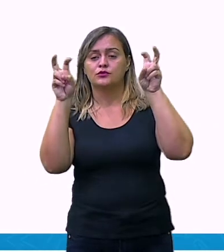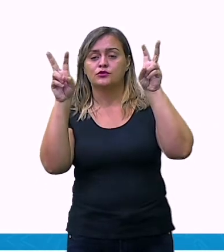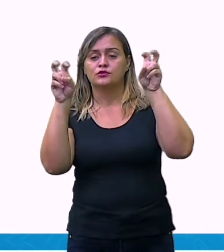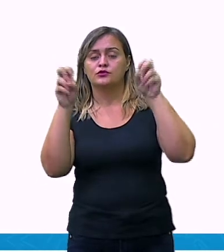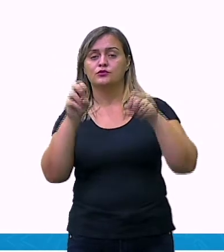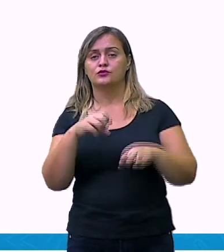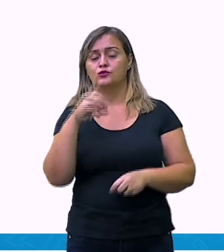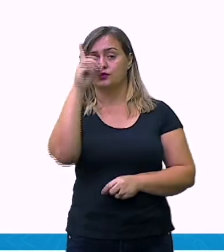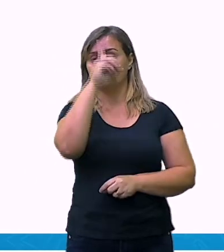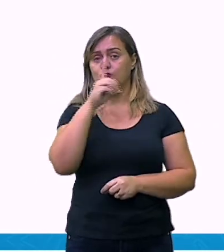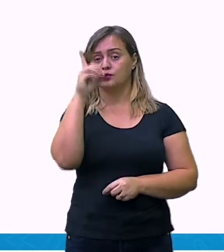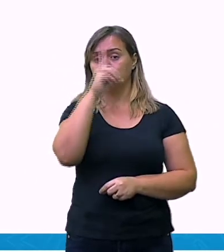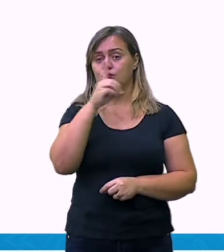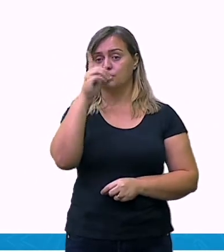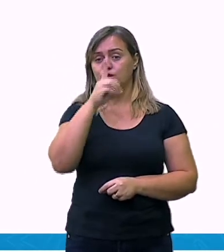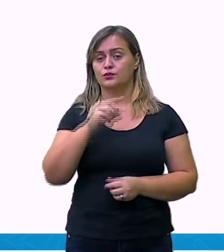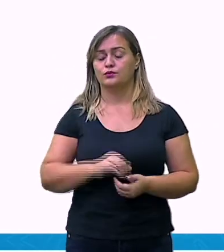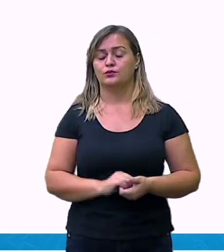de Domingo.